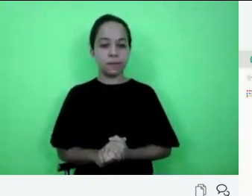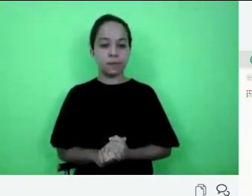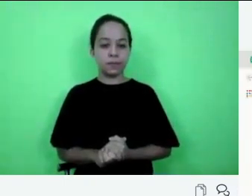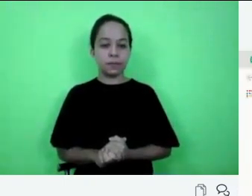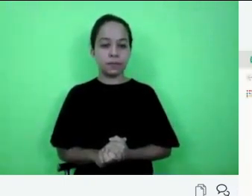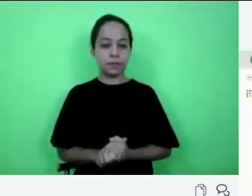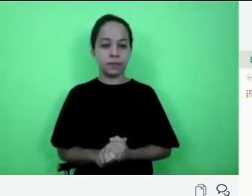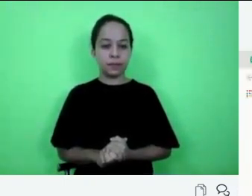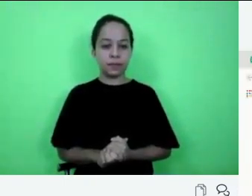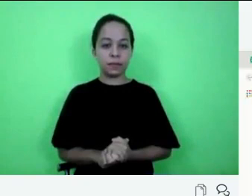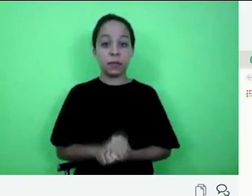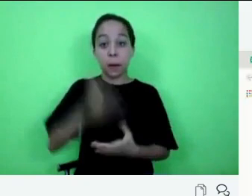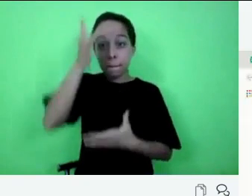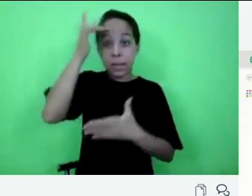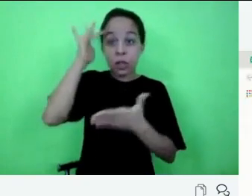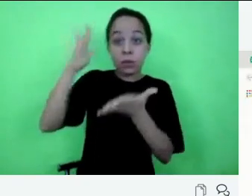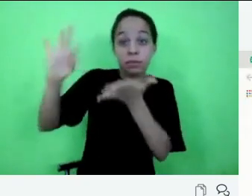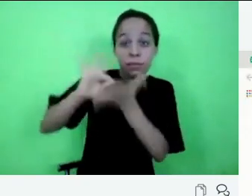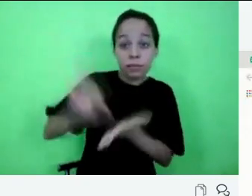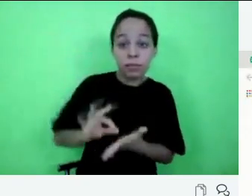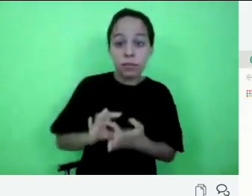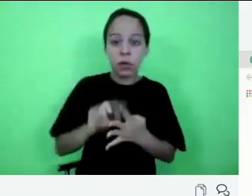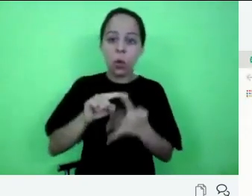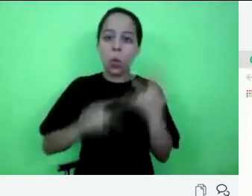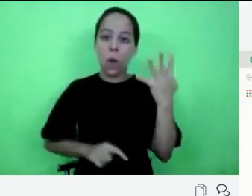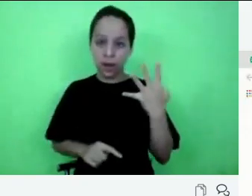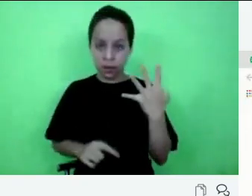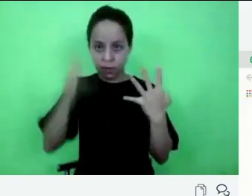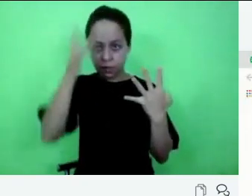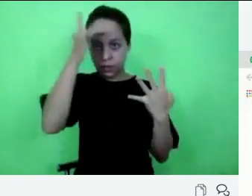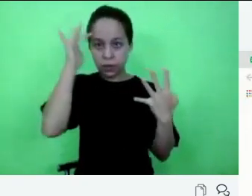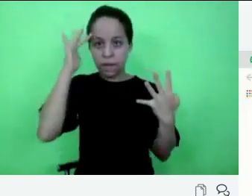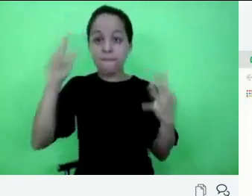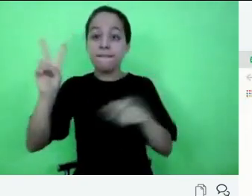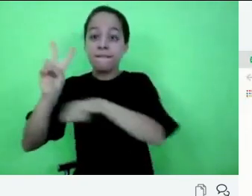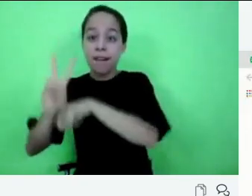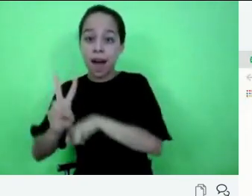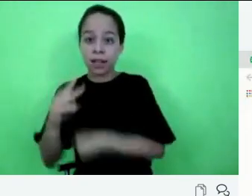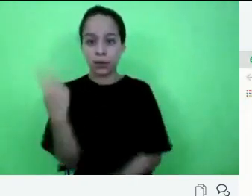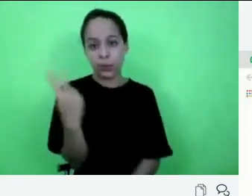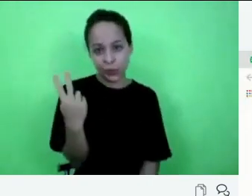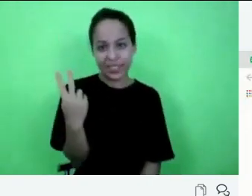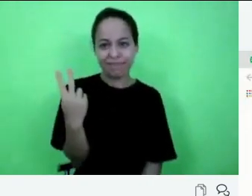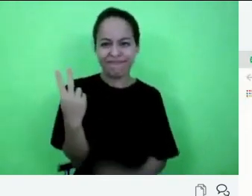Número de inscritos, 4. Número de vagas, 2.